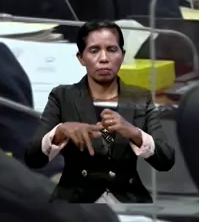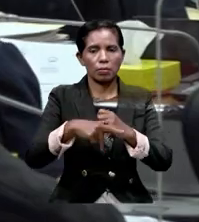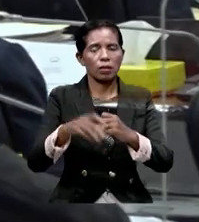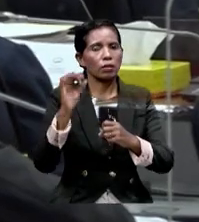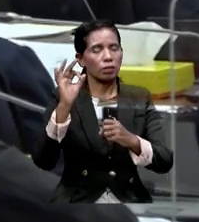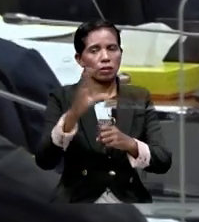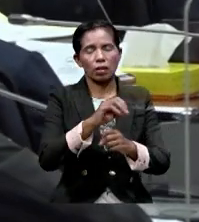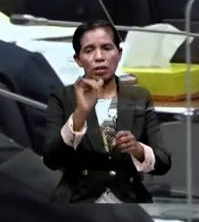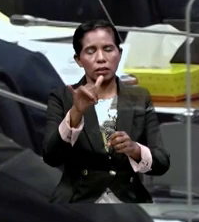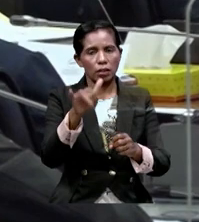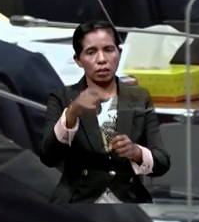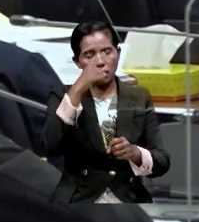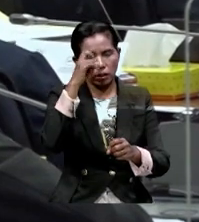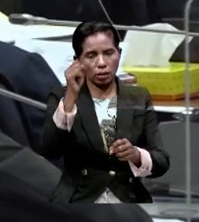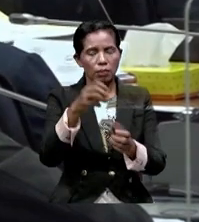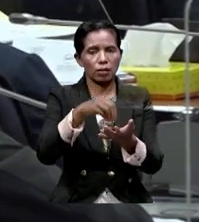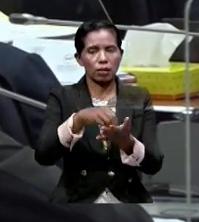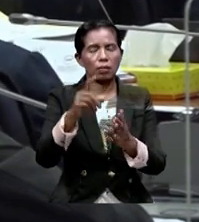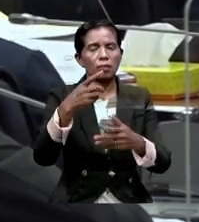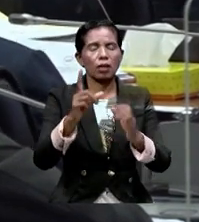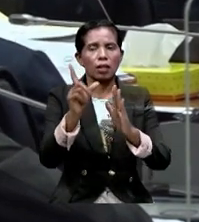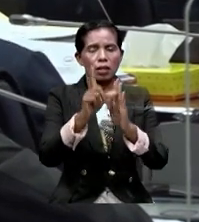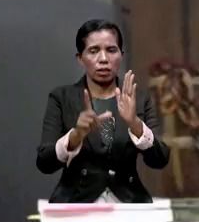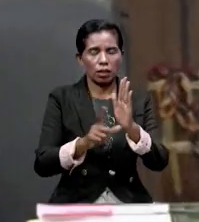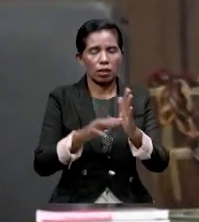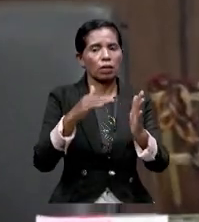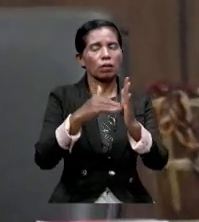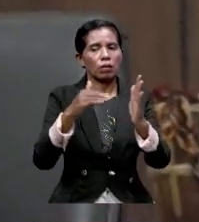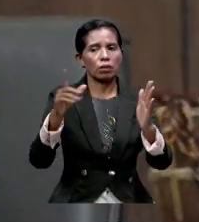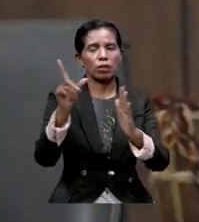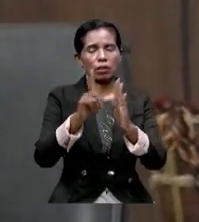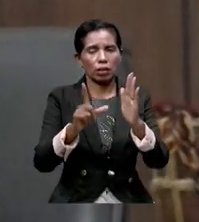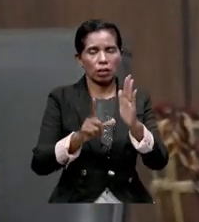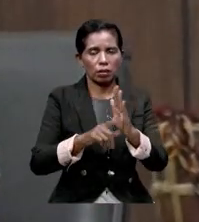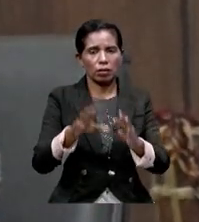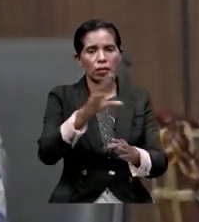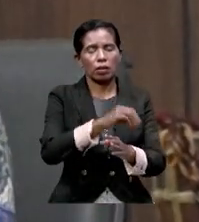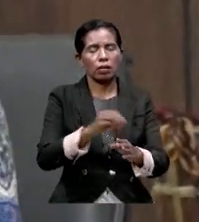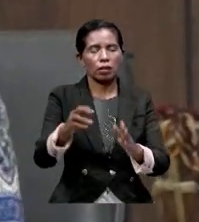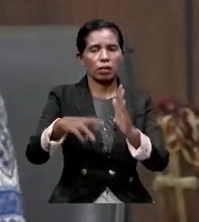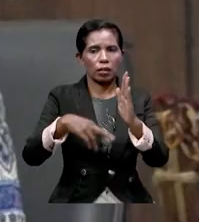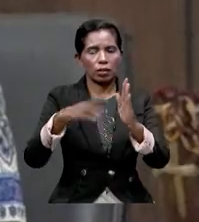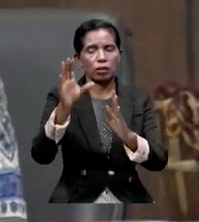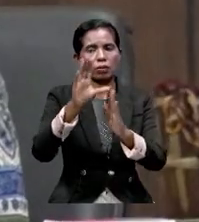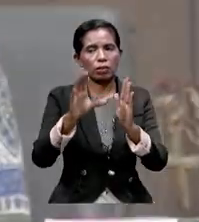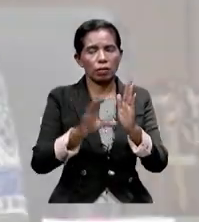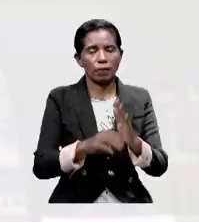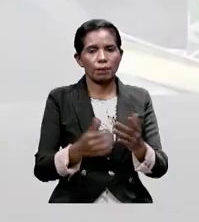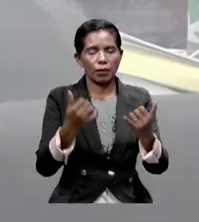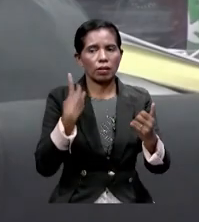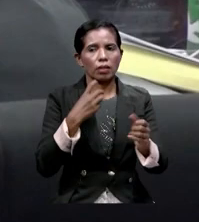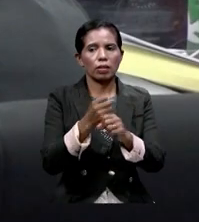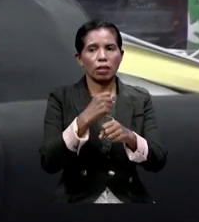aceita tamba considera criação ba resolução ne contra resolução ba princípio constituição. Agora ita